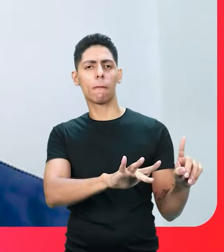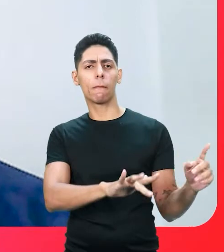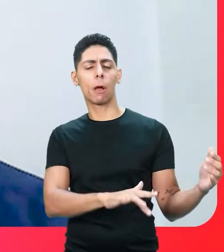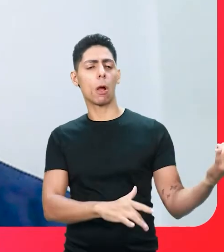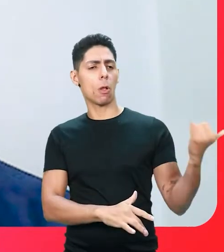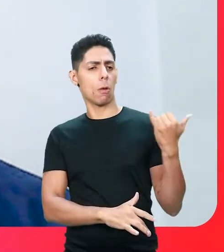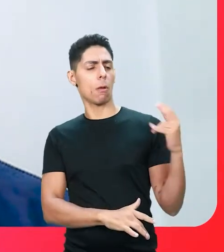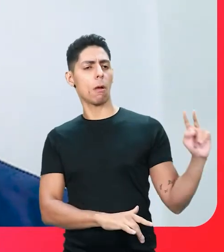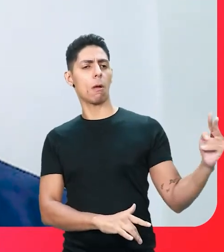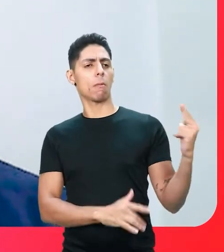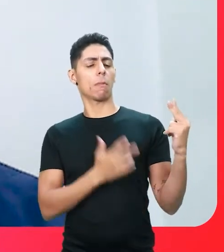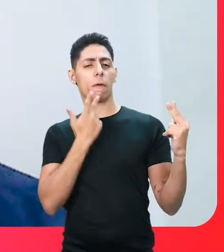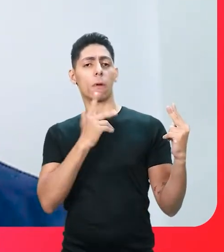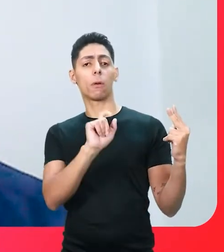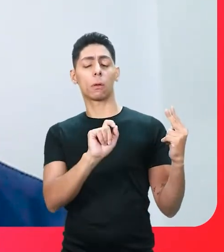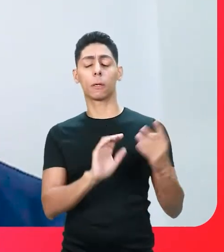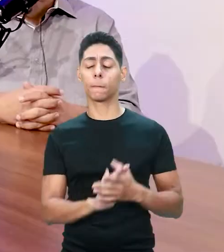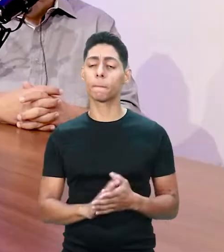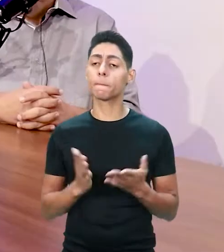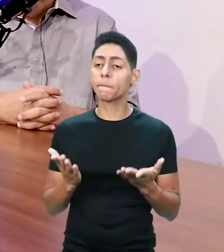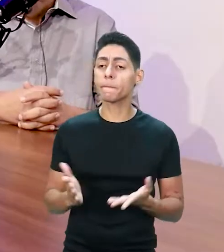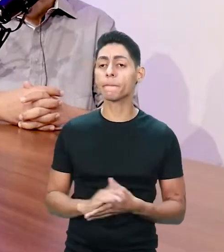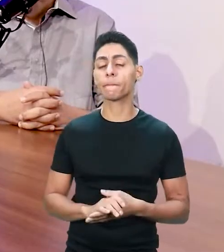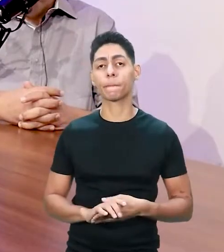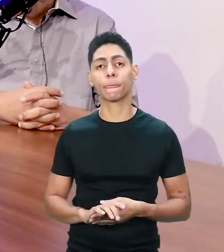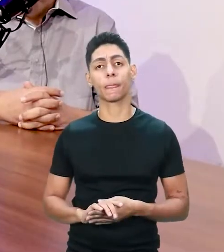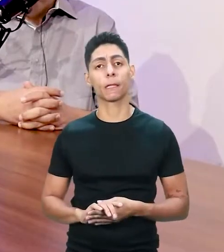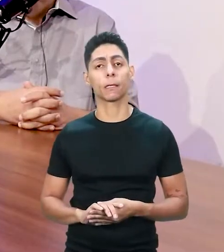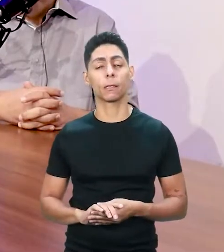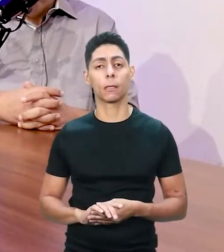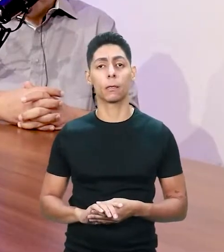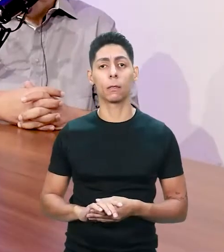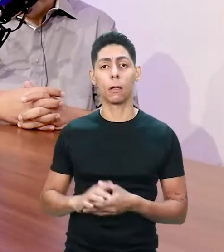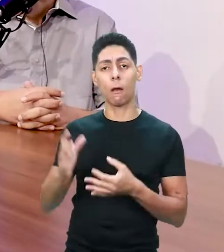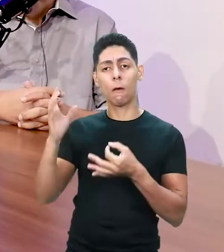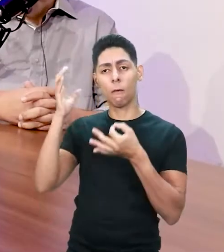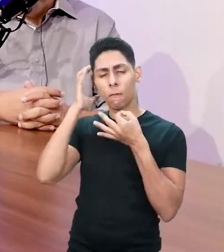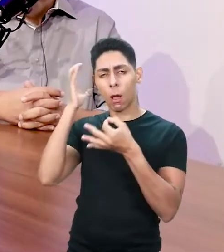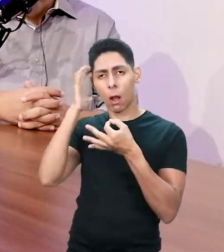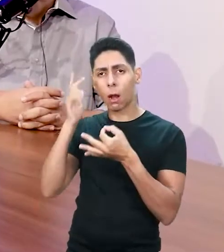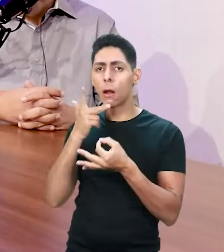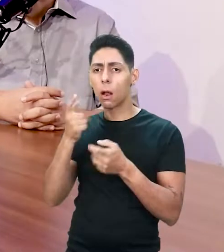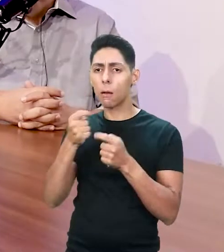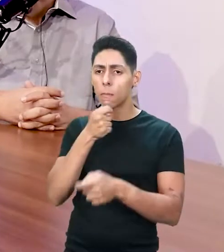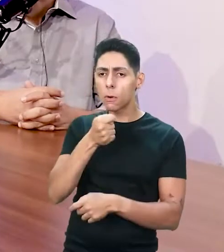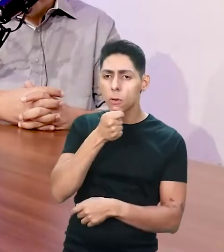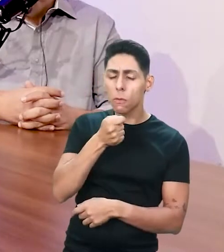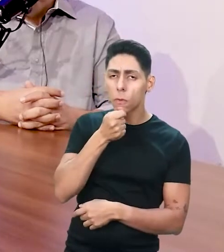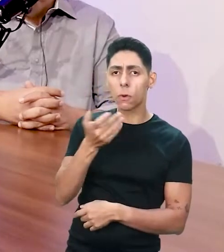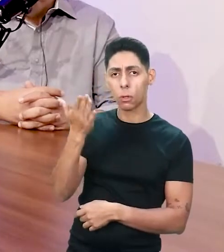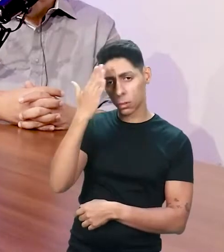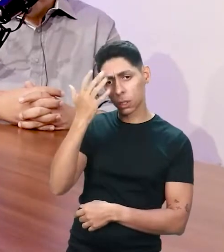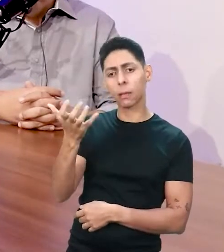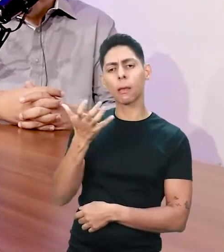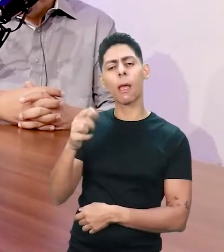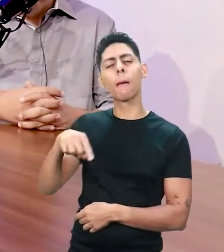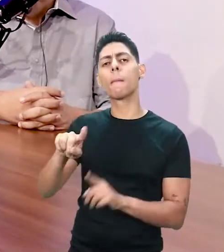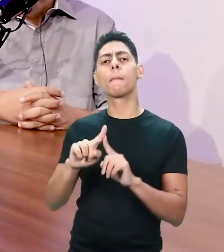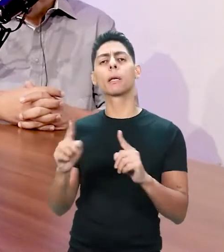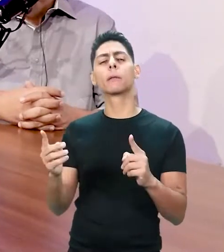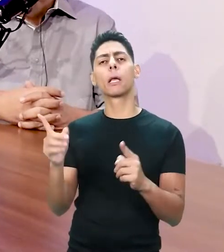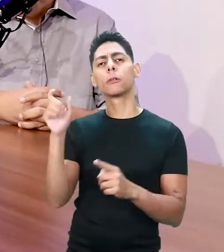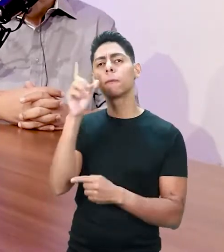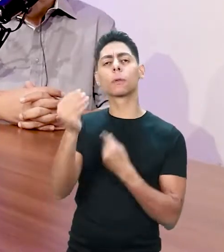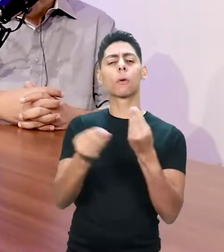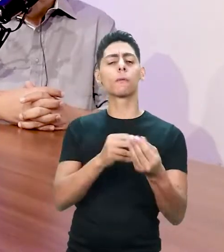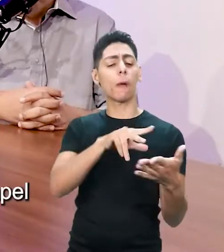assim: Marcos, é o seguinte, falar no microfone, que eu sei que você quer apresentar programa, vai ser difícil. Como é que você vai